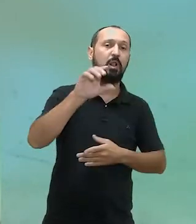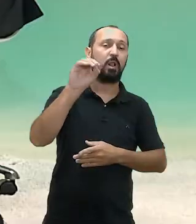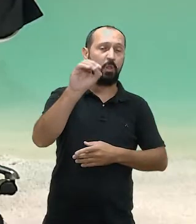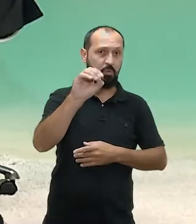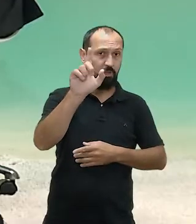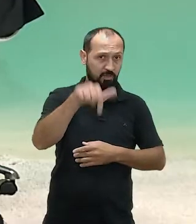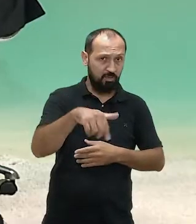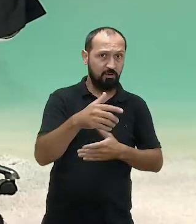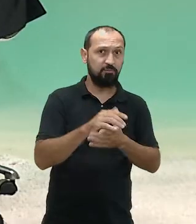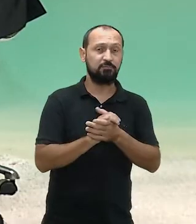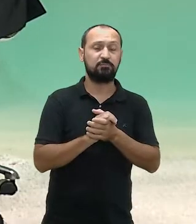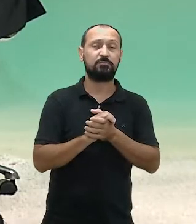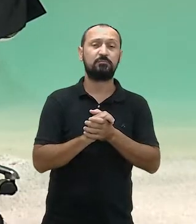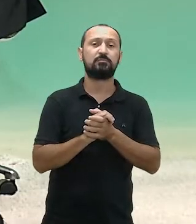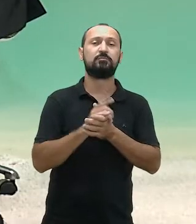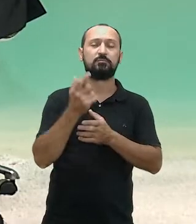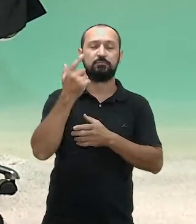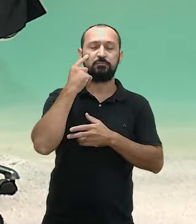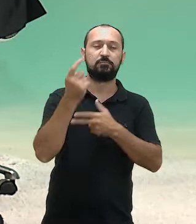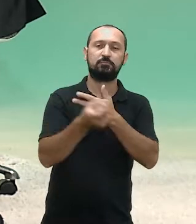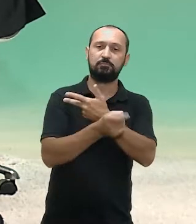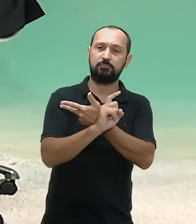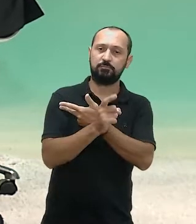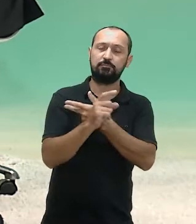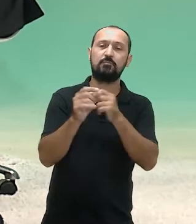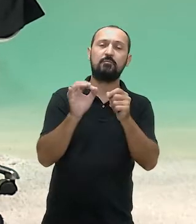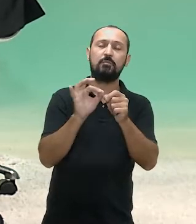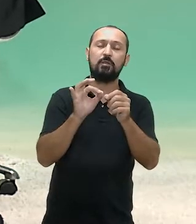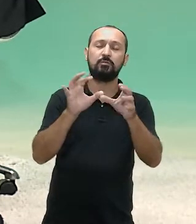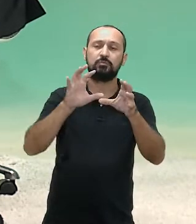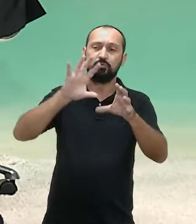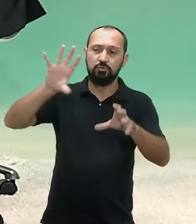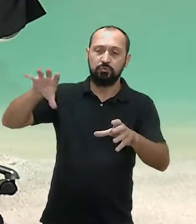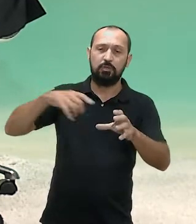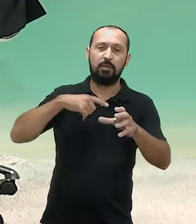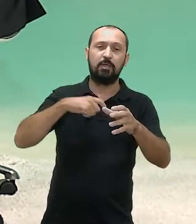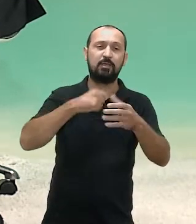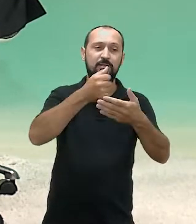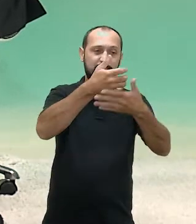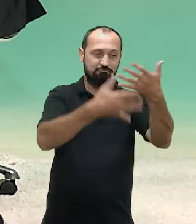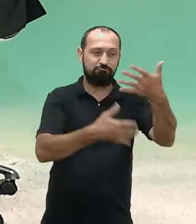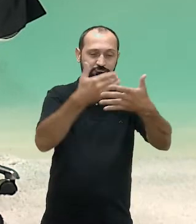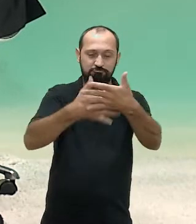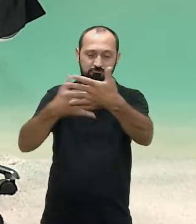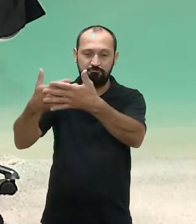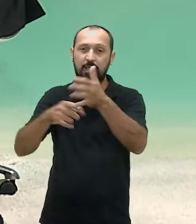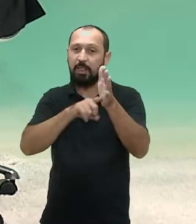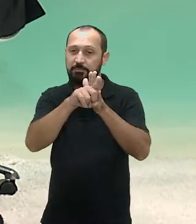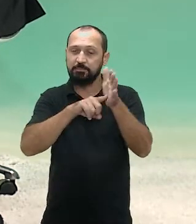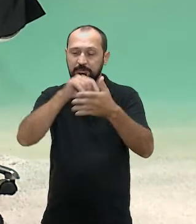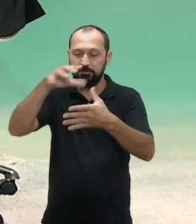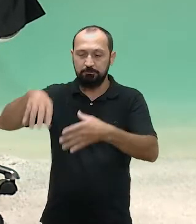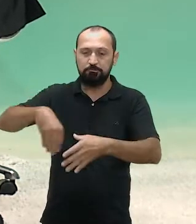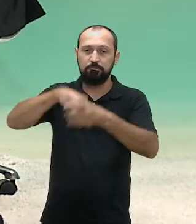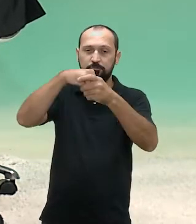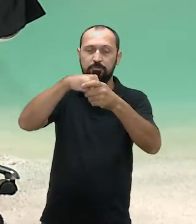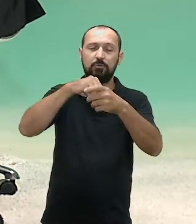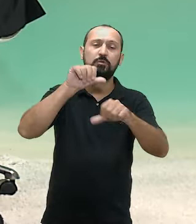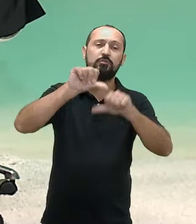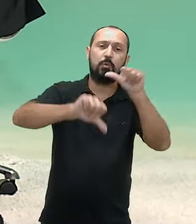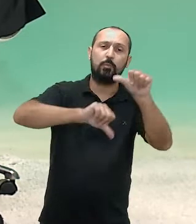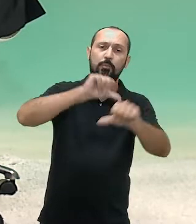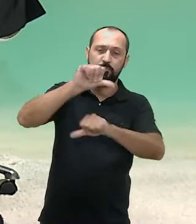Exatamente. Aí o Poder Executivo realiza aquela junção dos orçamentos parciais, realiza as suas